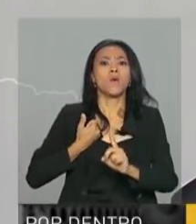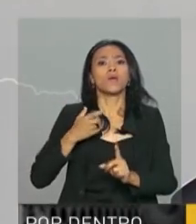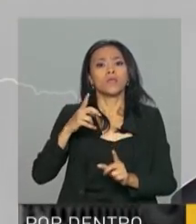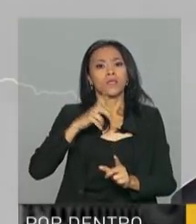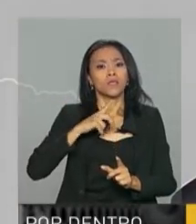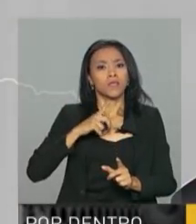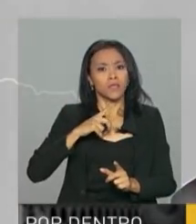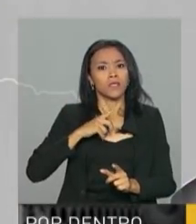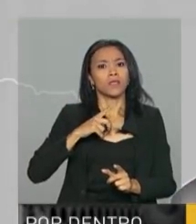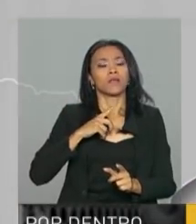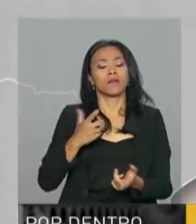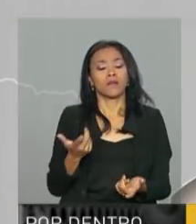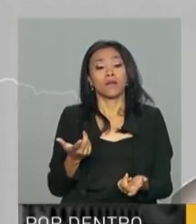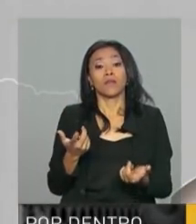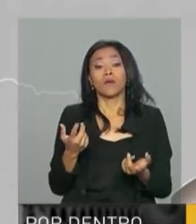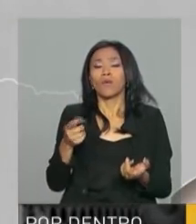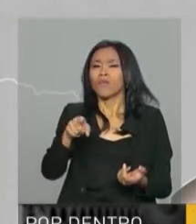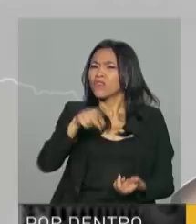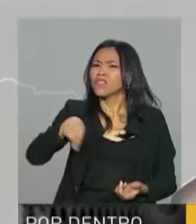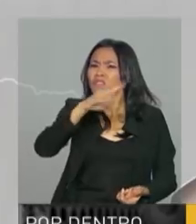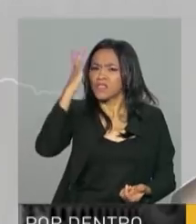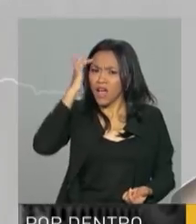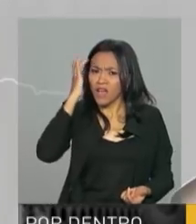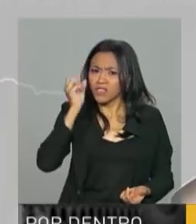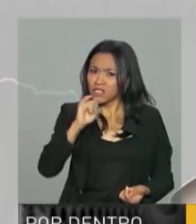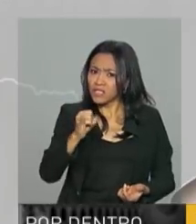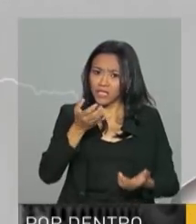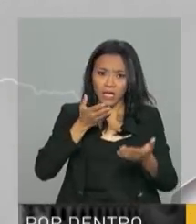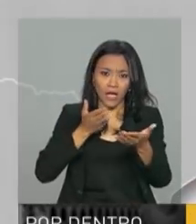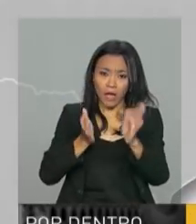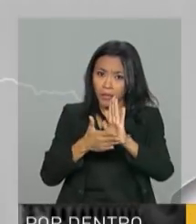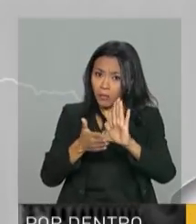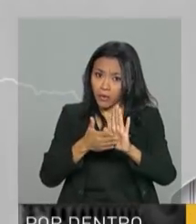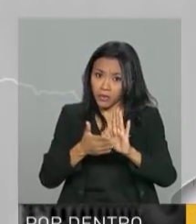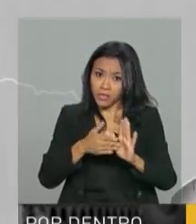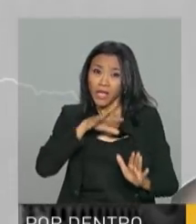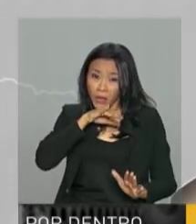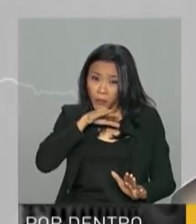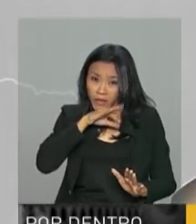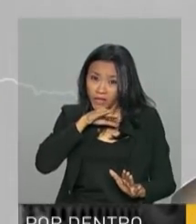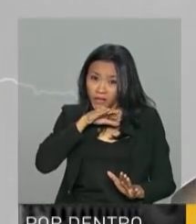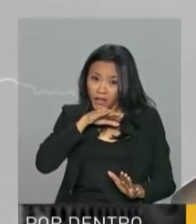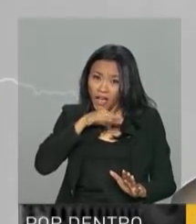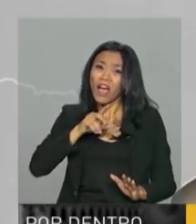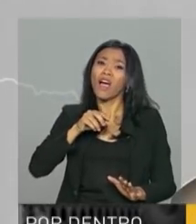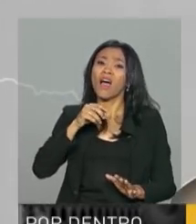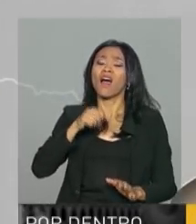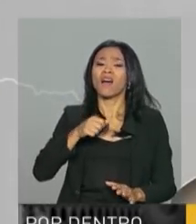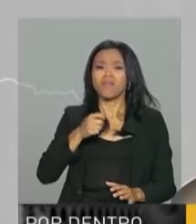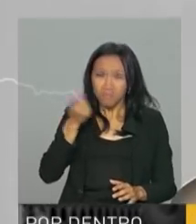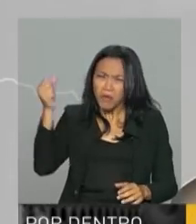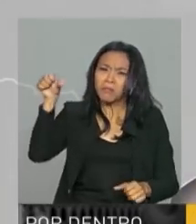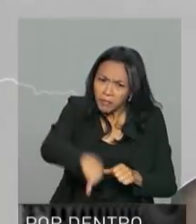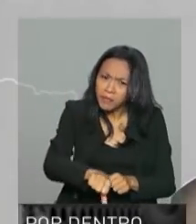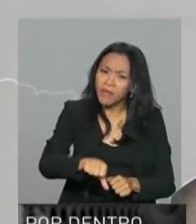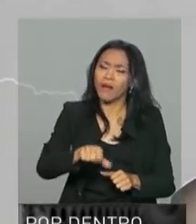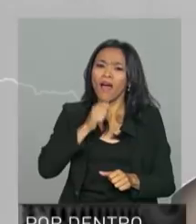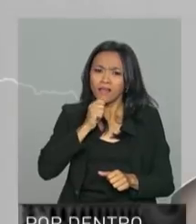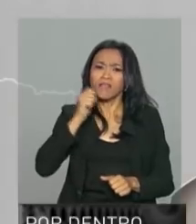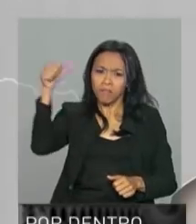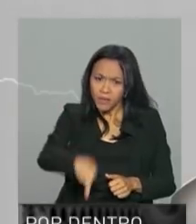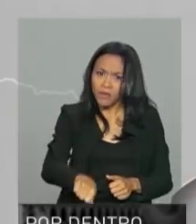vir essa verba. Vocês acham que sem a reforma isso que já é ruim ainda pode piorar ainda mais? Seria isso? Bom dia,